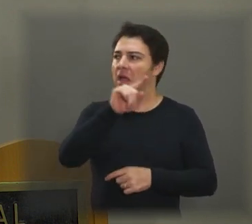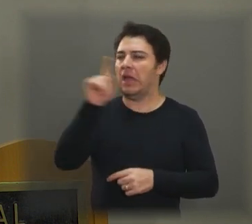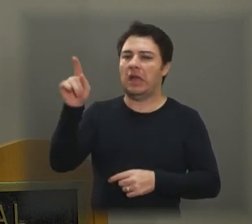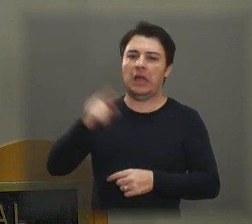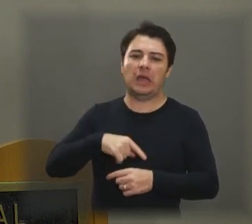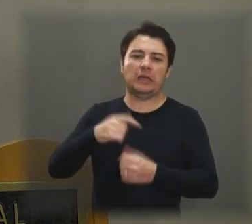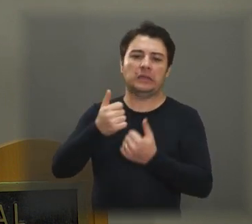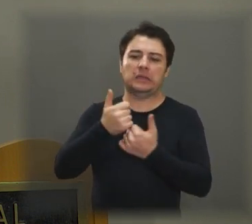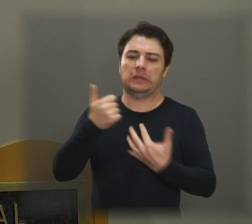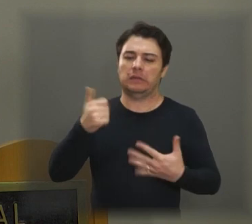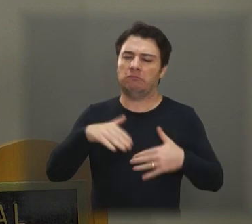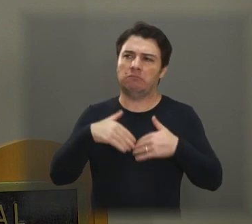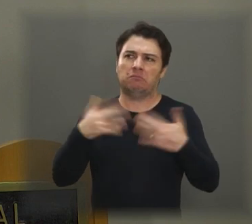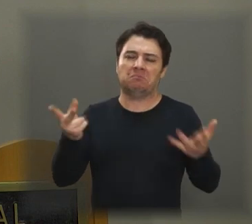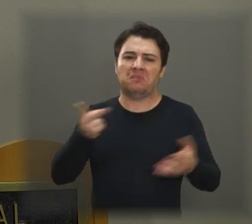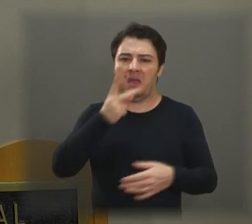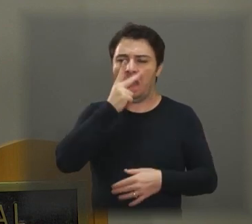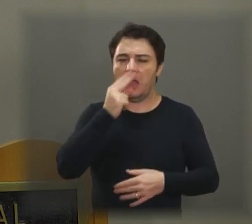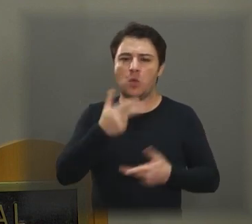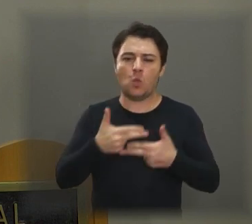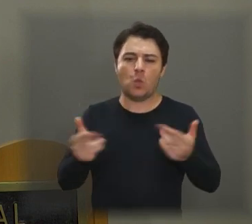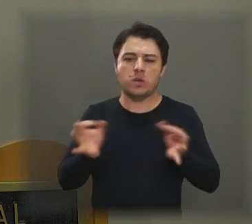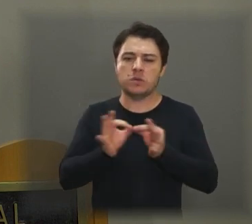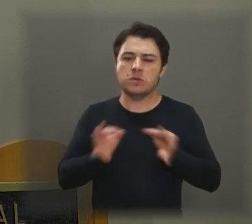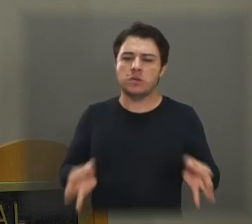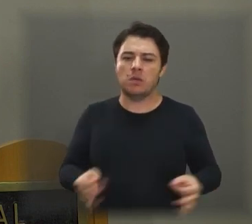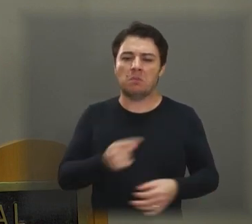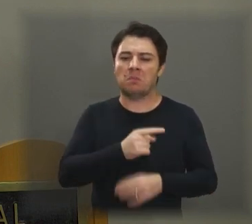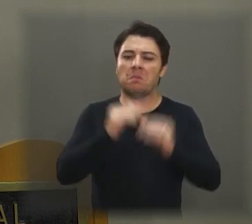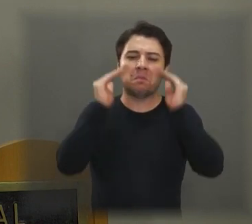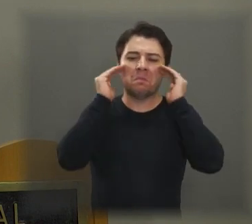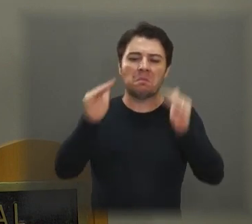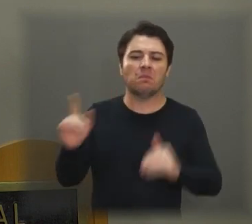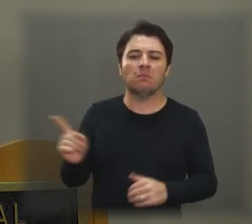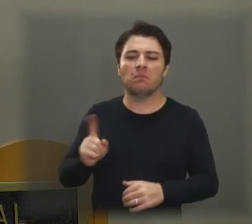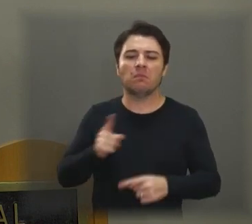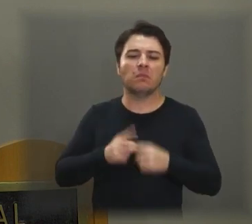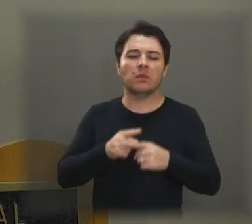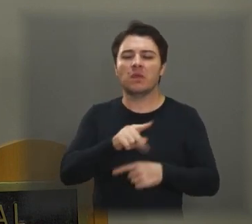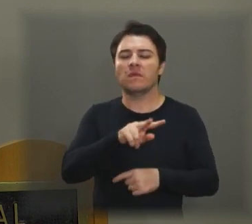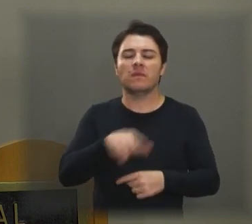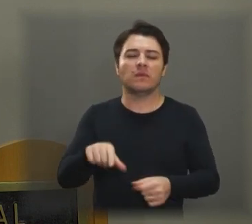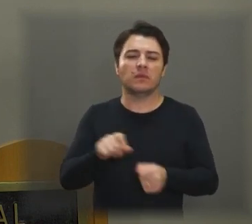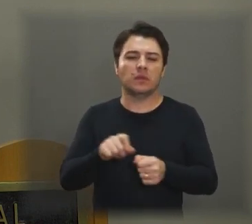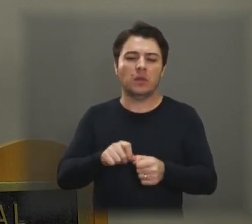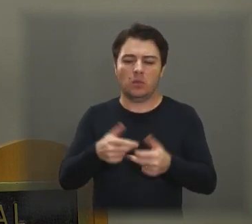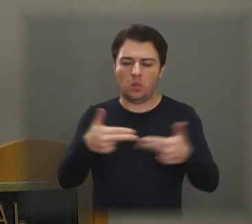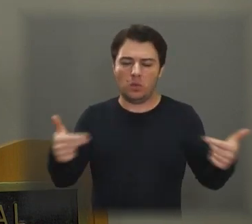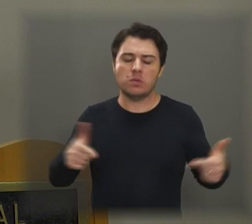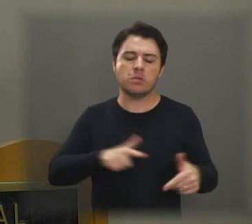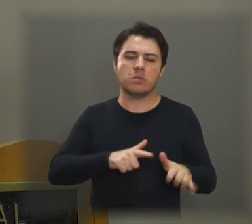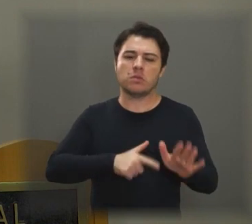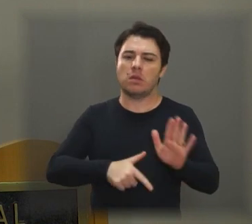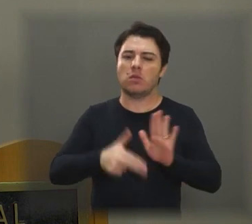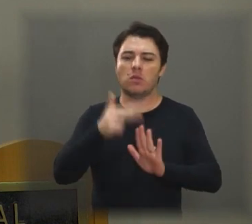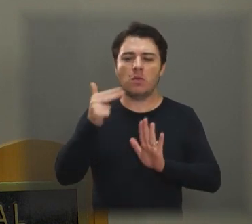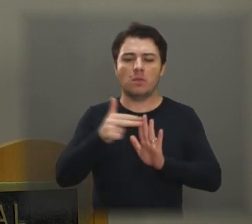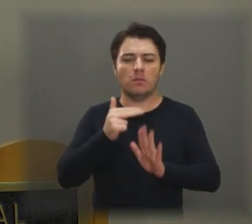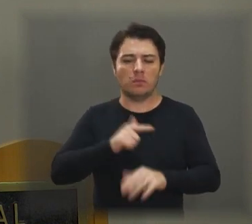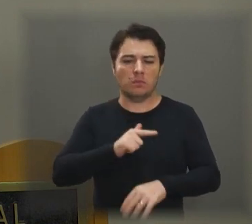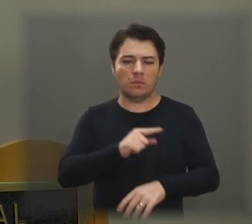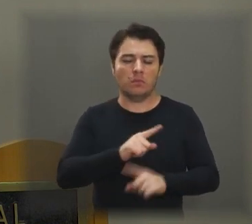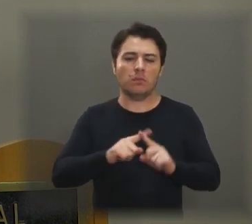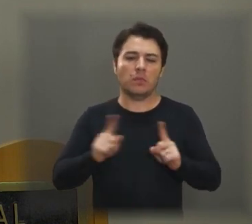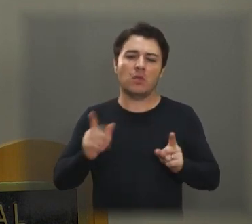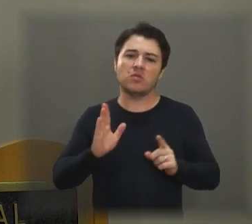para diretoria o negócio tão simples não sei como é que não obedeceram porque você vai fazer qualquer coisa tem as normas e